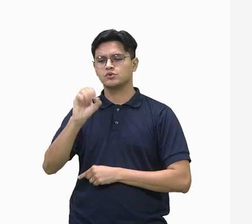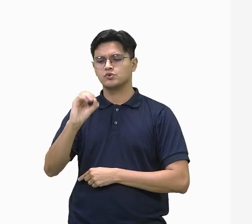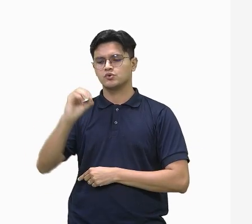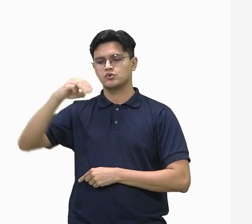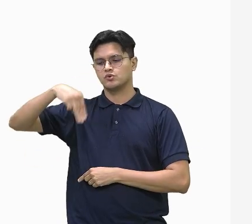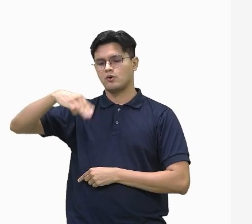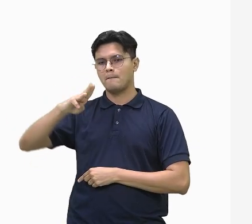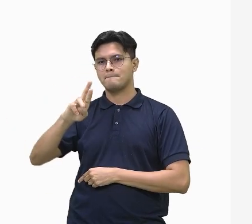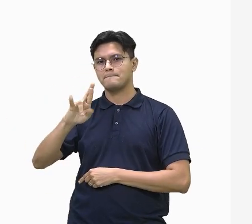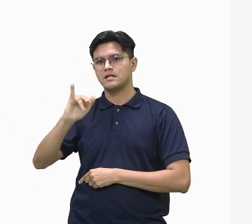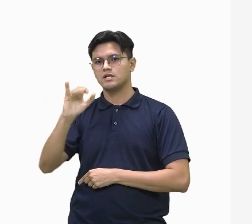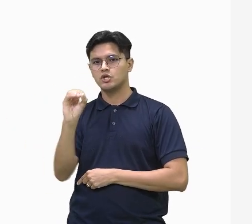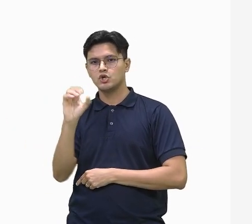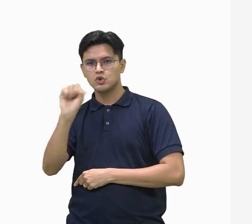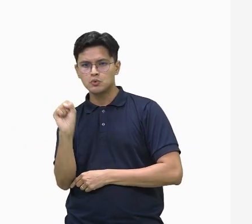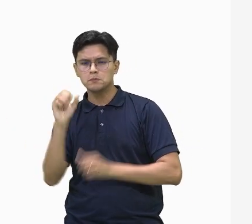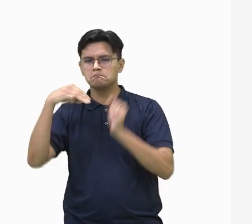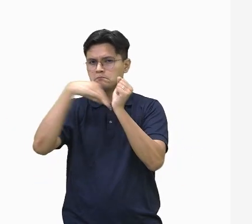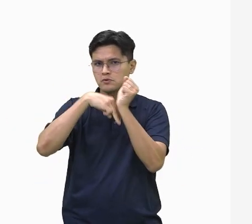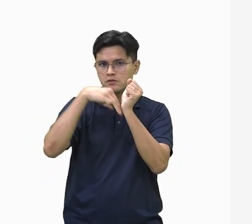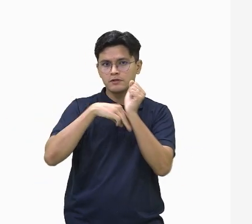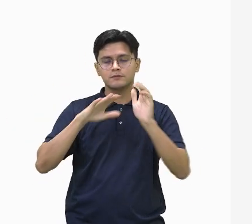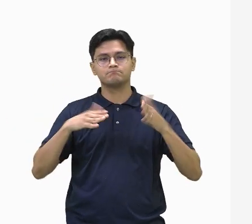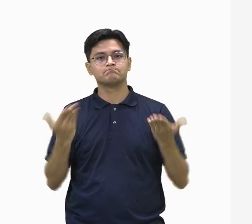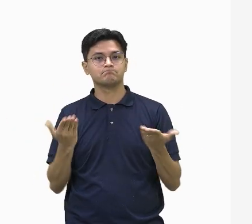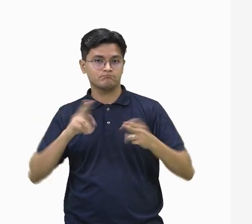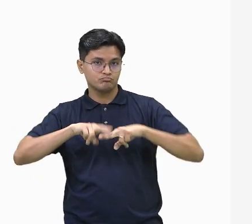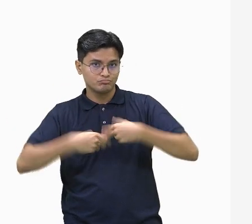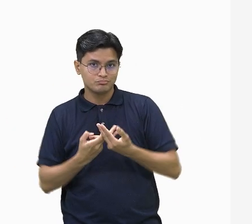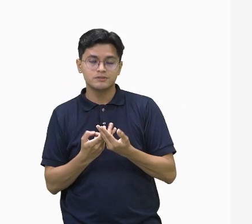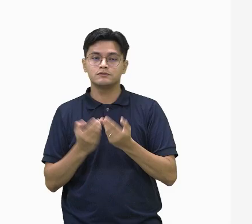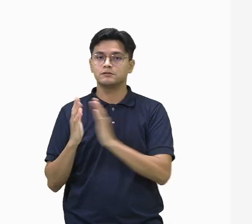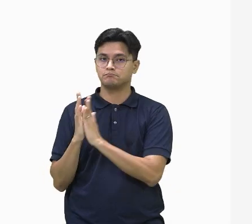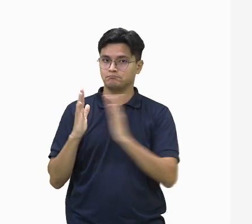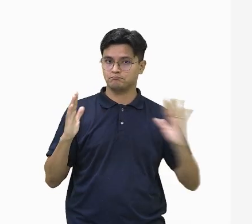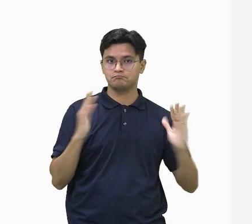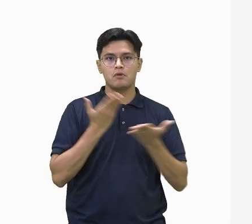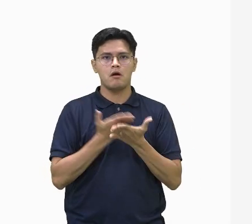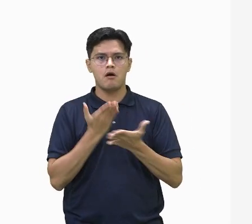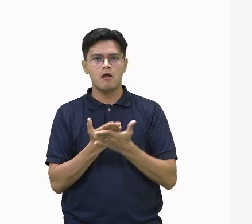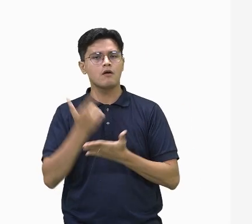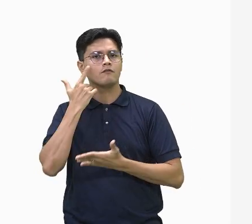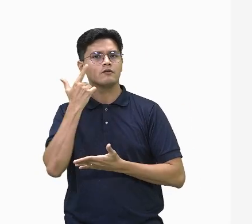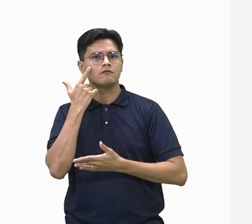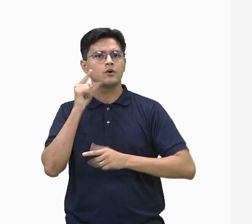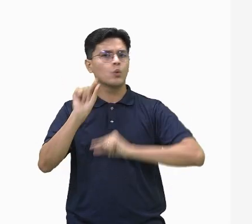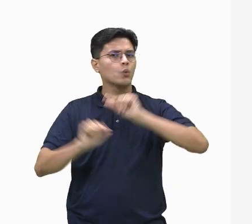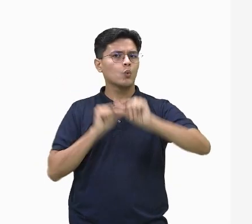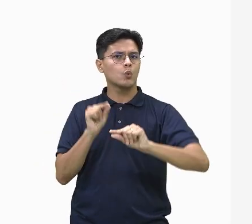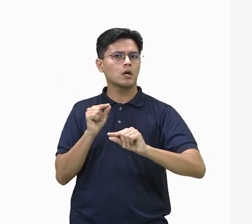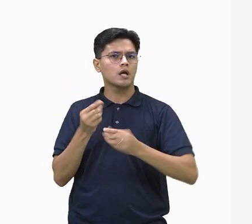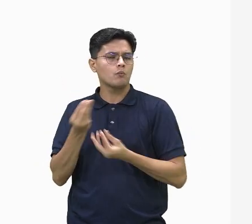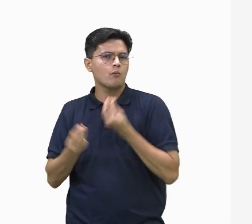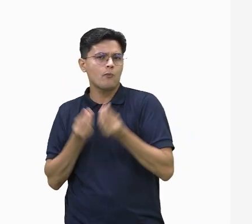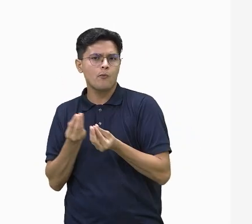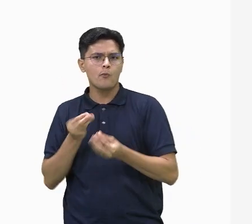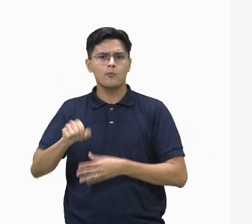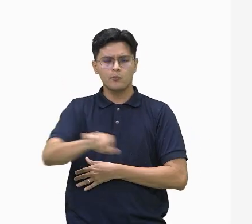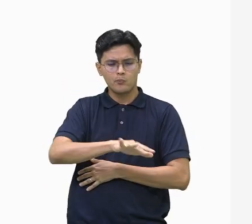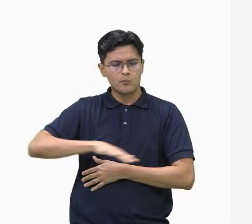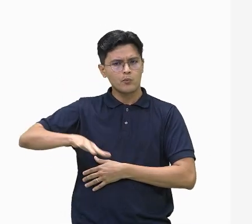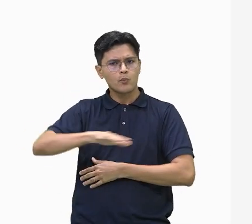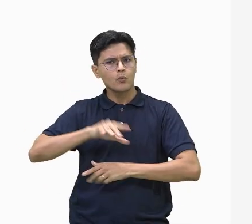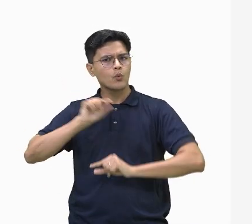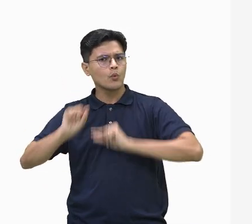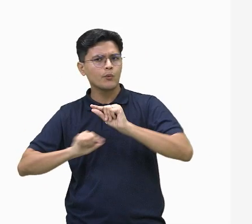nossa aula a gente viu essa temática, a gente viu que o cenário, né? O vídeo todo mostra um